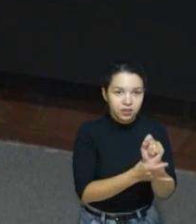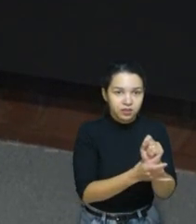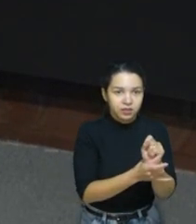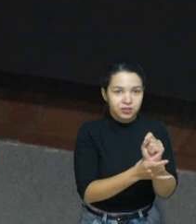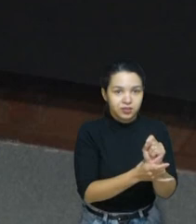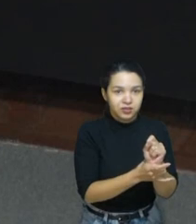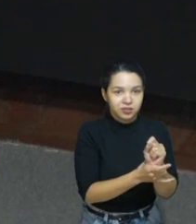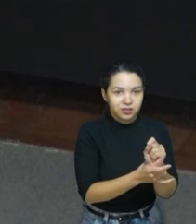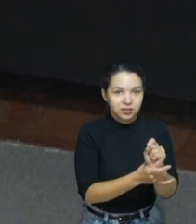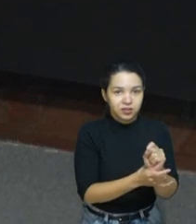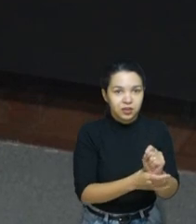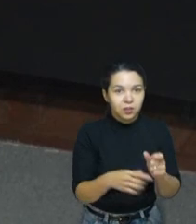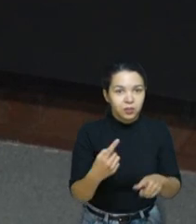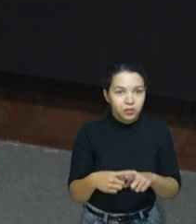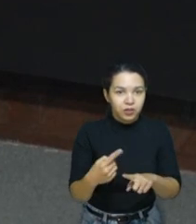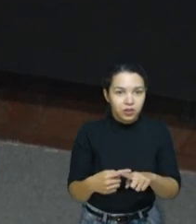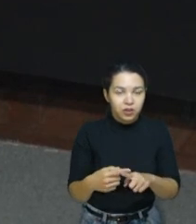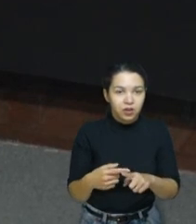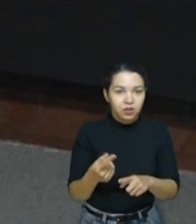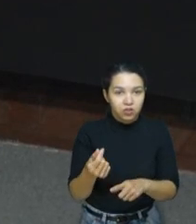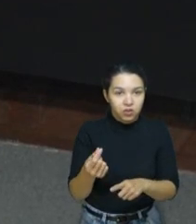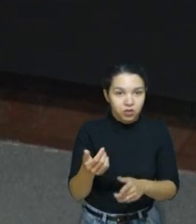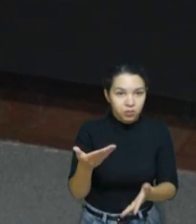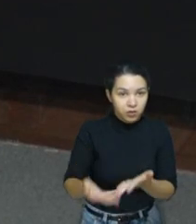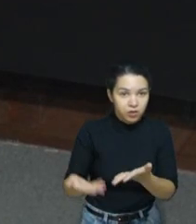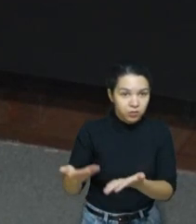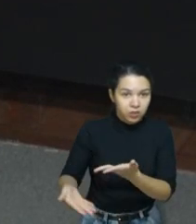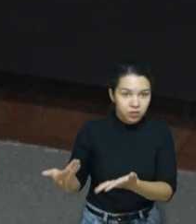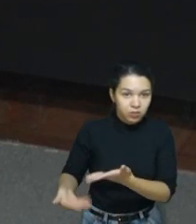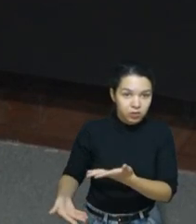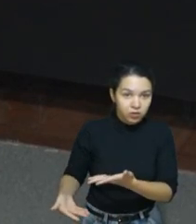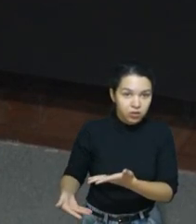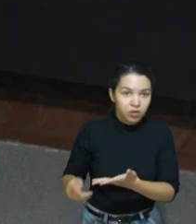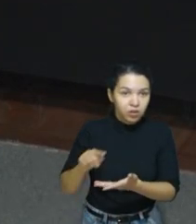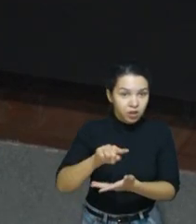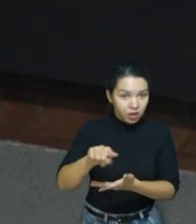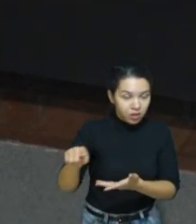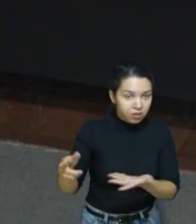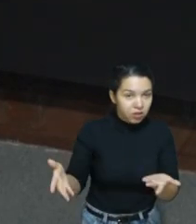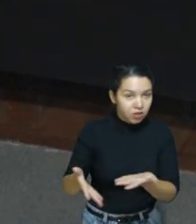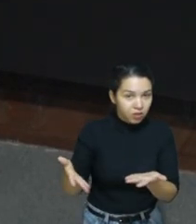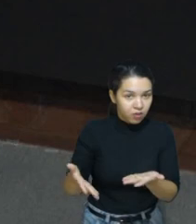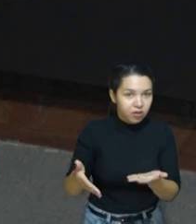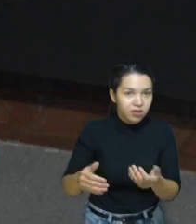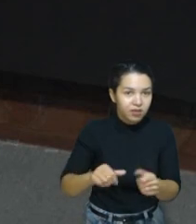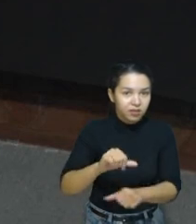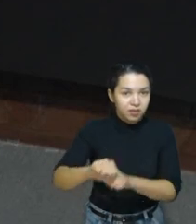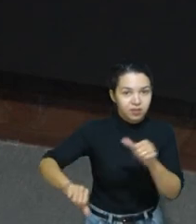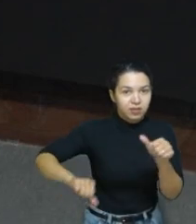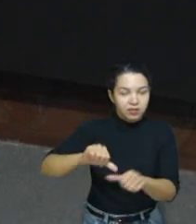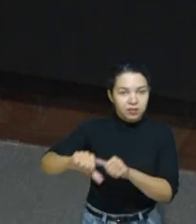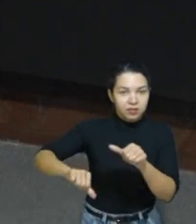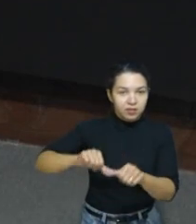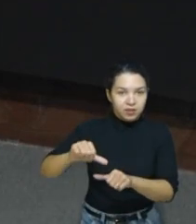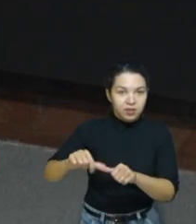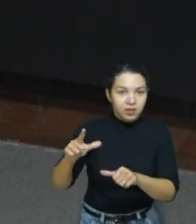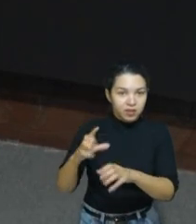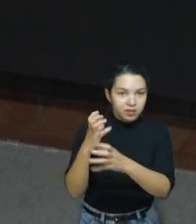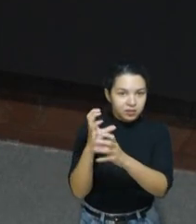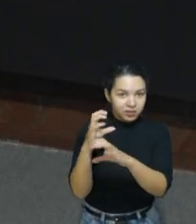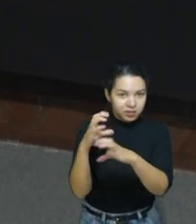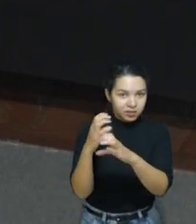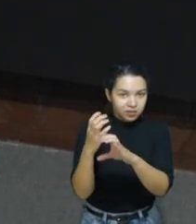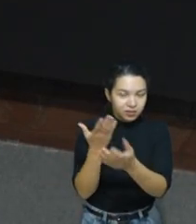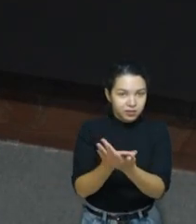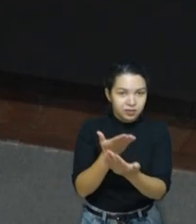Tá? Por quê? Porque eles estão perdendo tanto dinheiro que eles já têm até, inclusive, cientistas